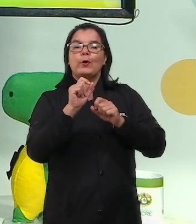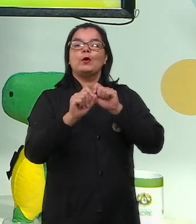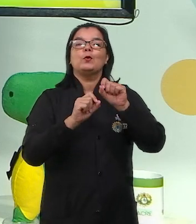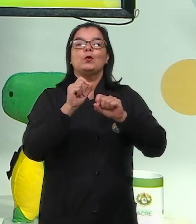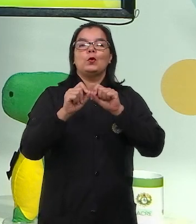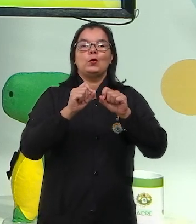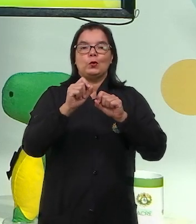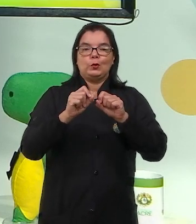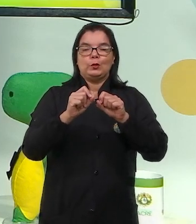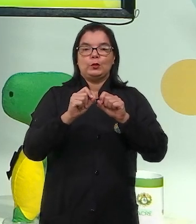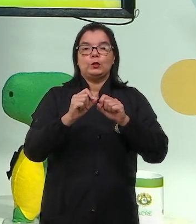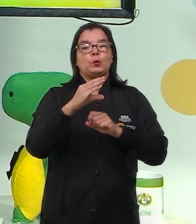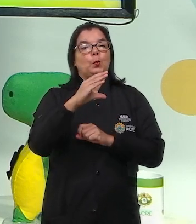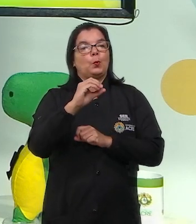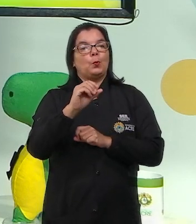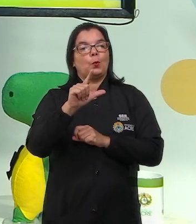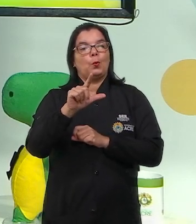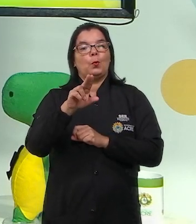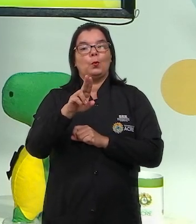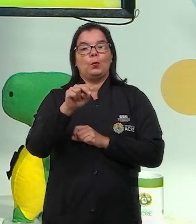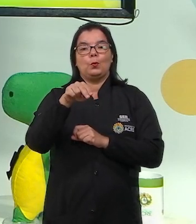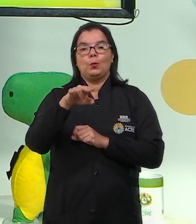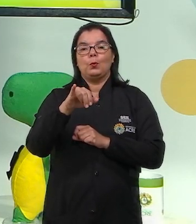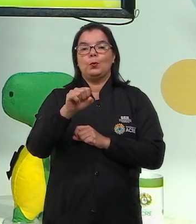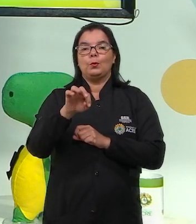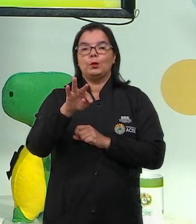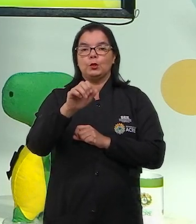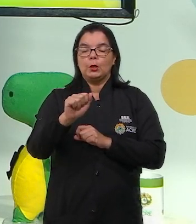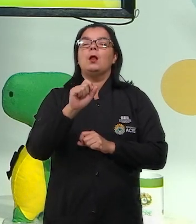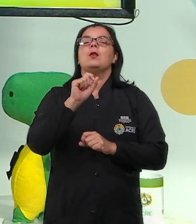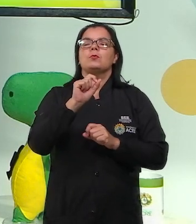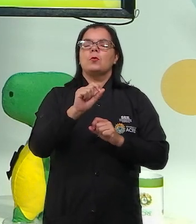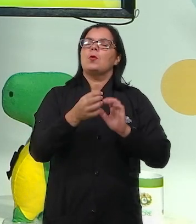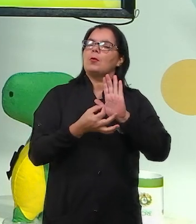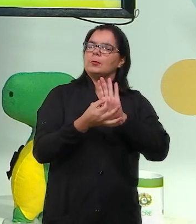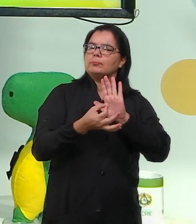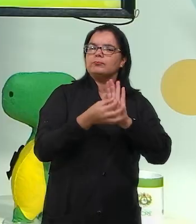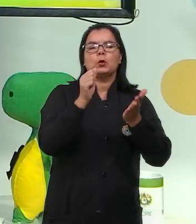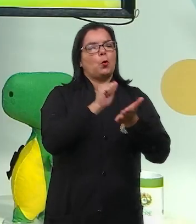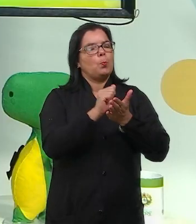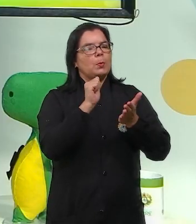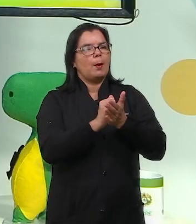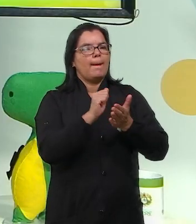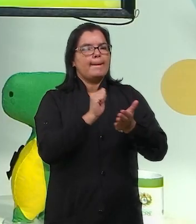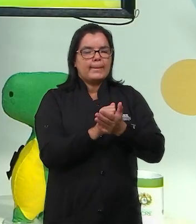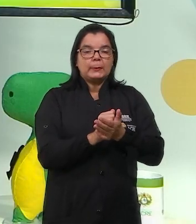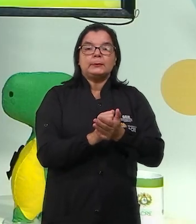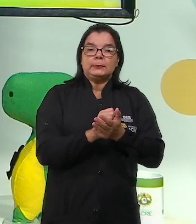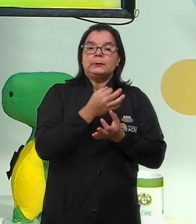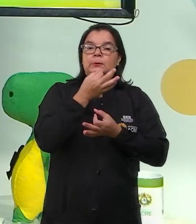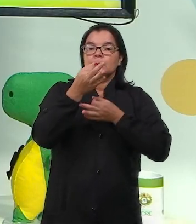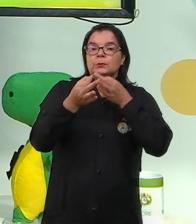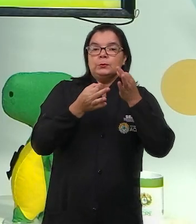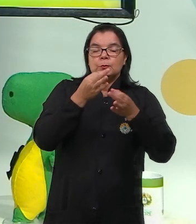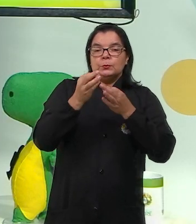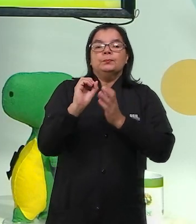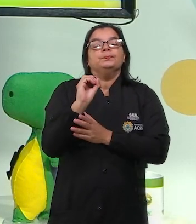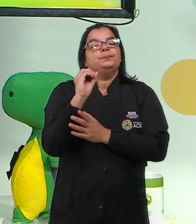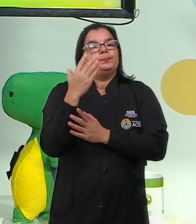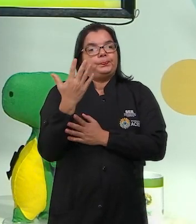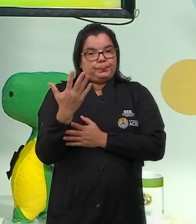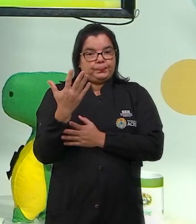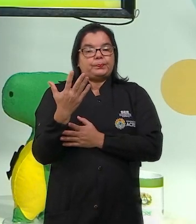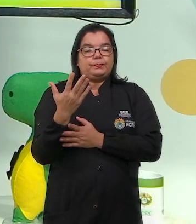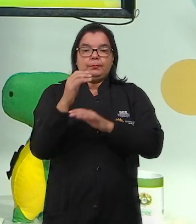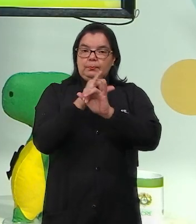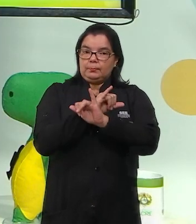chamados colunistas. E aí eles colocam o seu posicionamento, a sua análise crítica sobre os acontecimentos, sobre